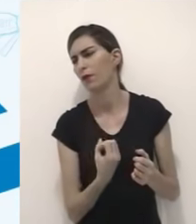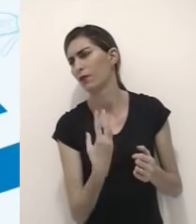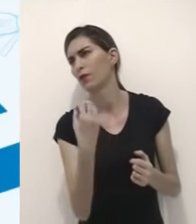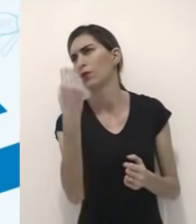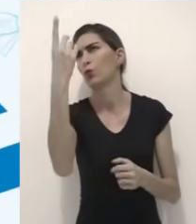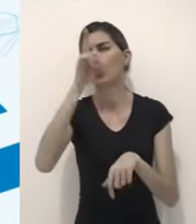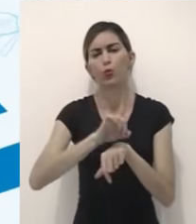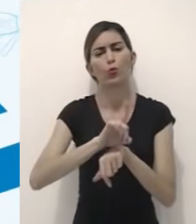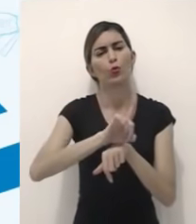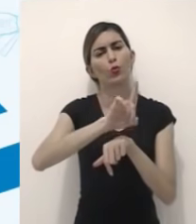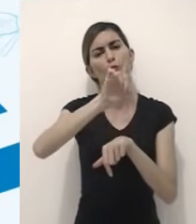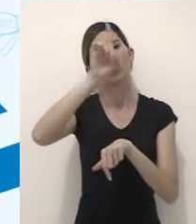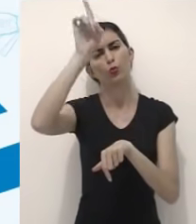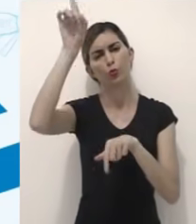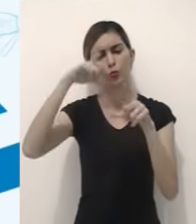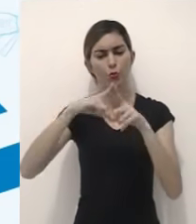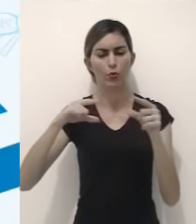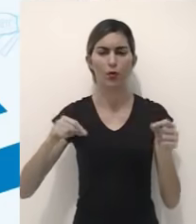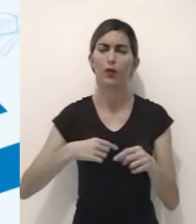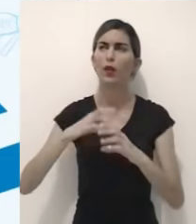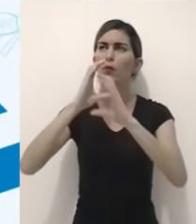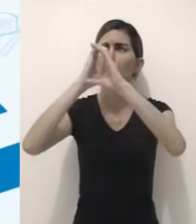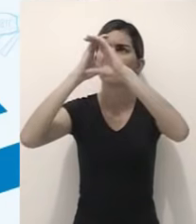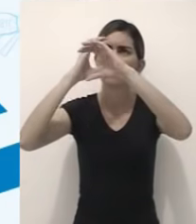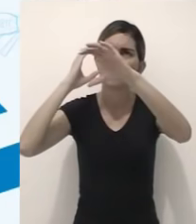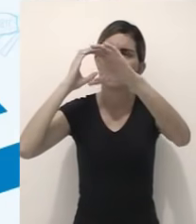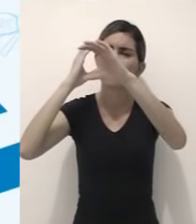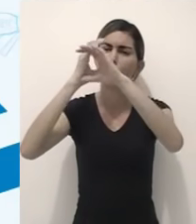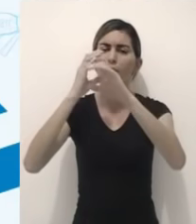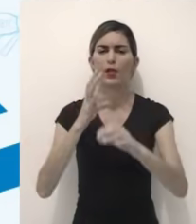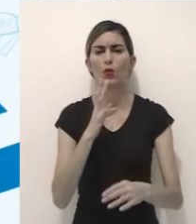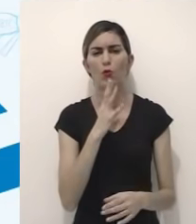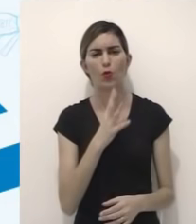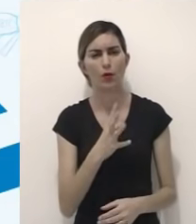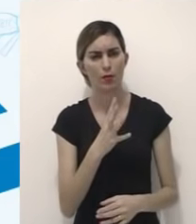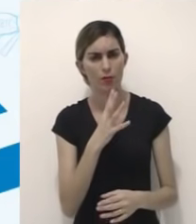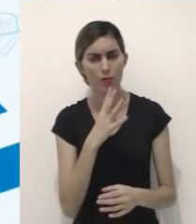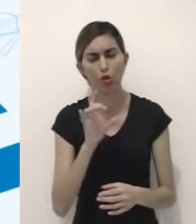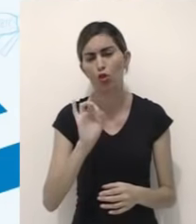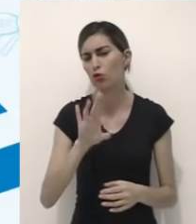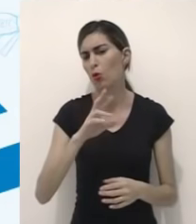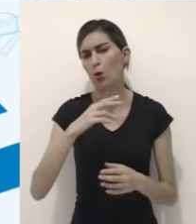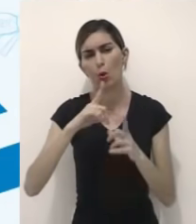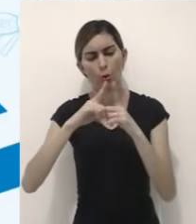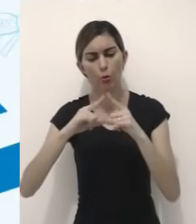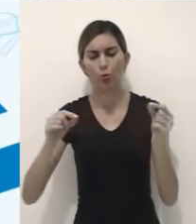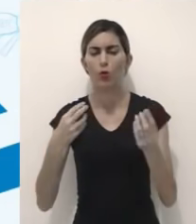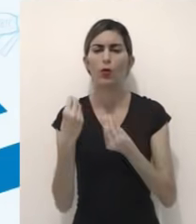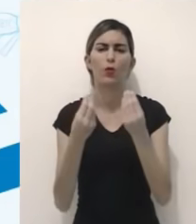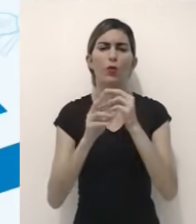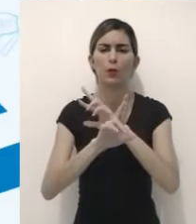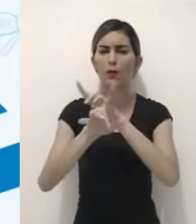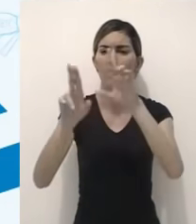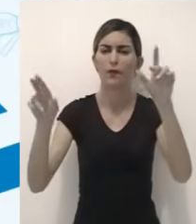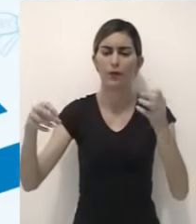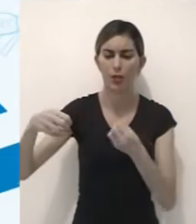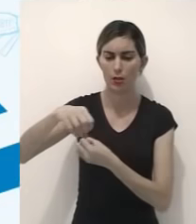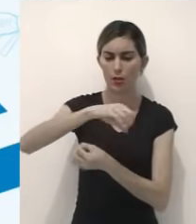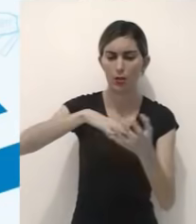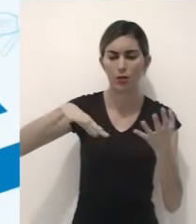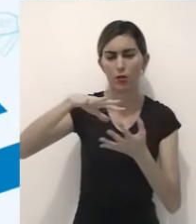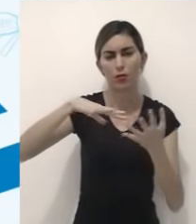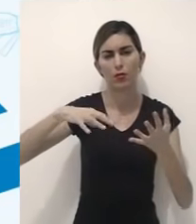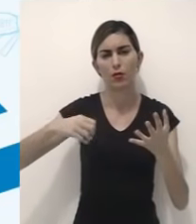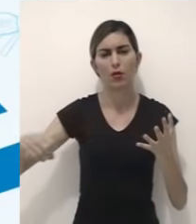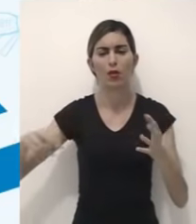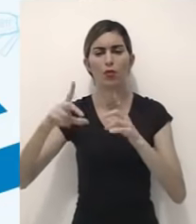ele viajou para a Lua, já que a gente tem telescópio para conhecer não só a Lua, como vários planetas